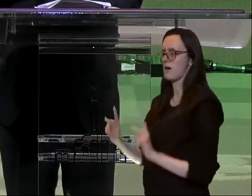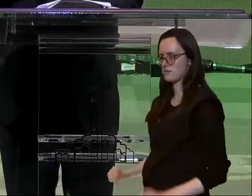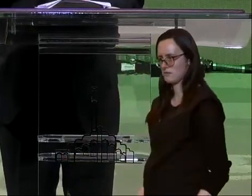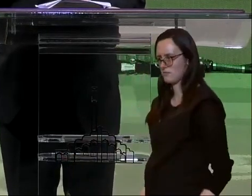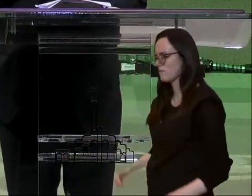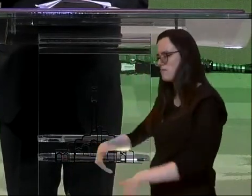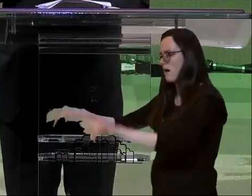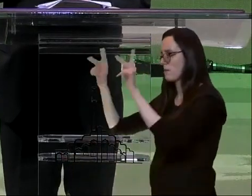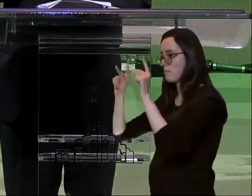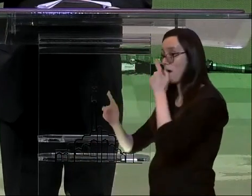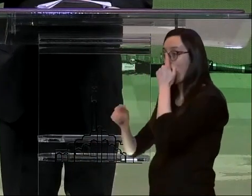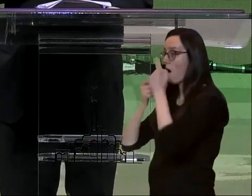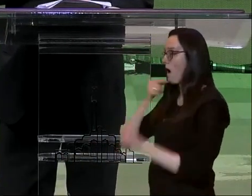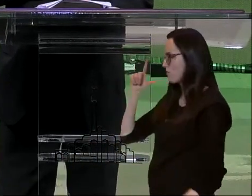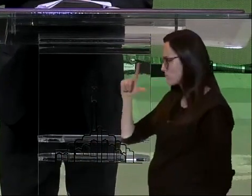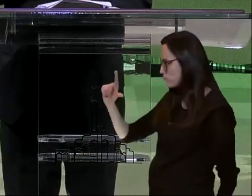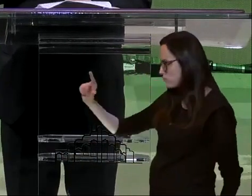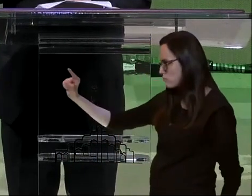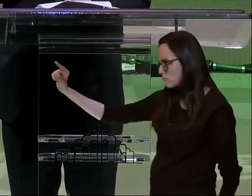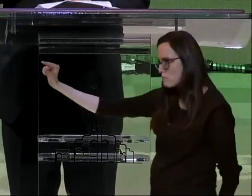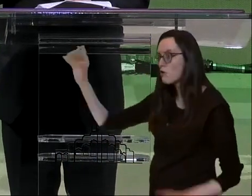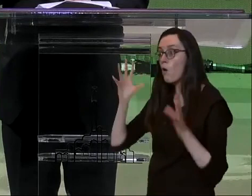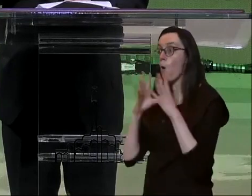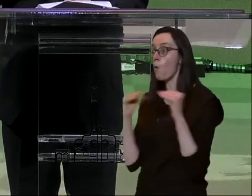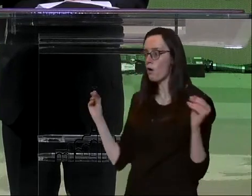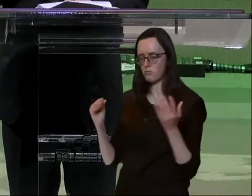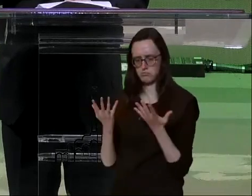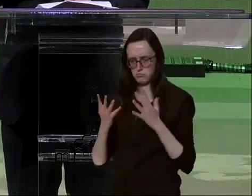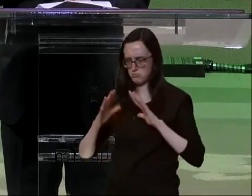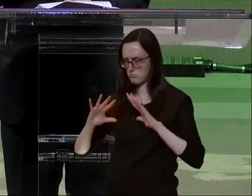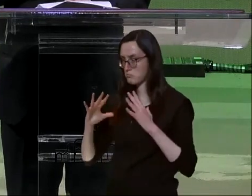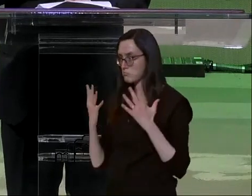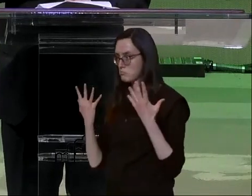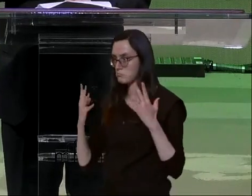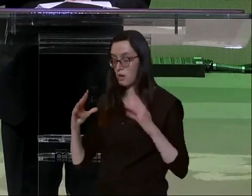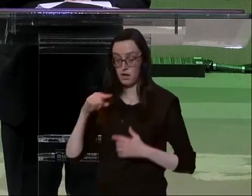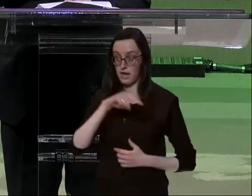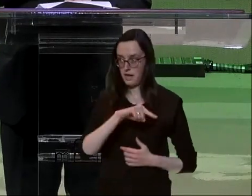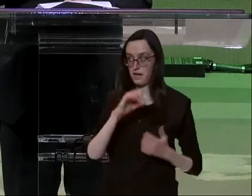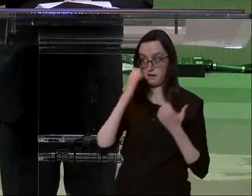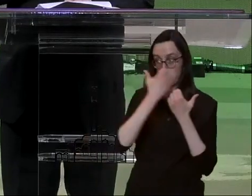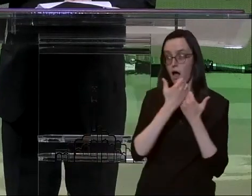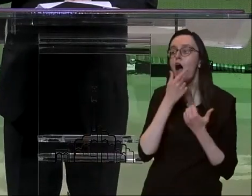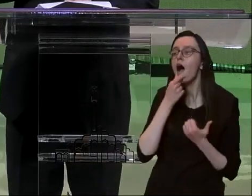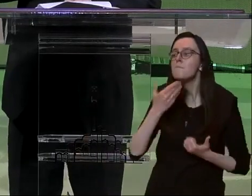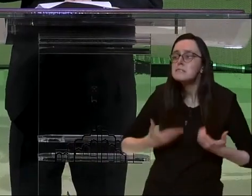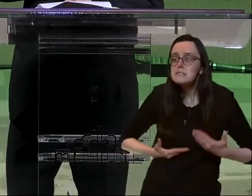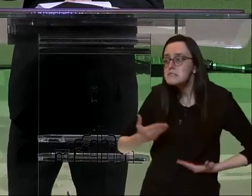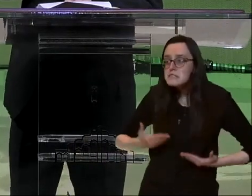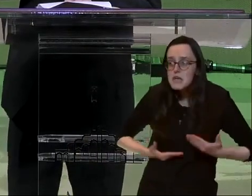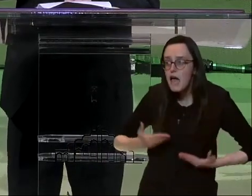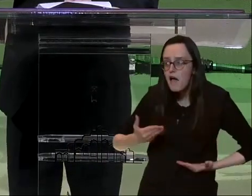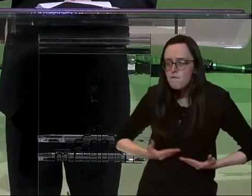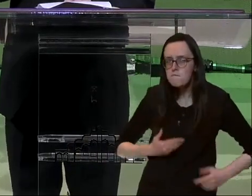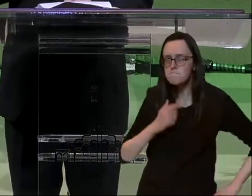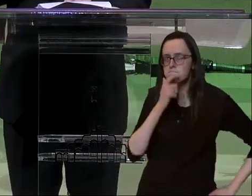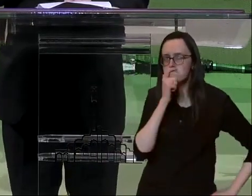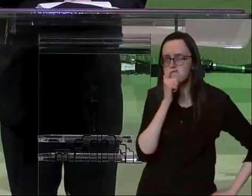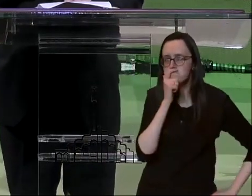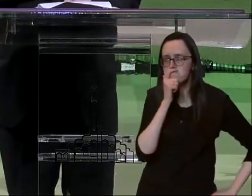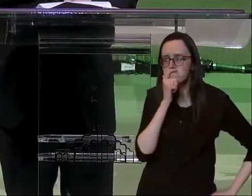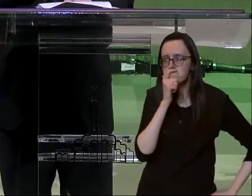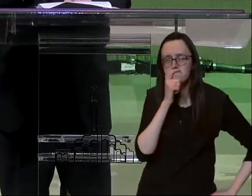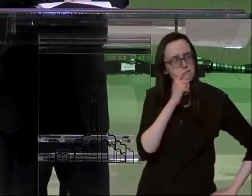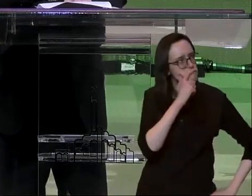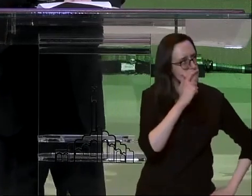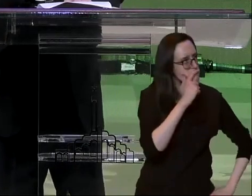Naamã se tinha afastado certa distância, Geazi, moço de Eliseu, homem de Deus, disse consigo: eis